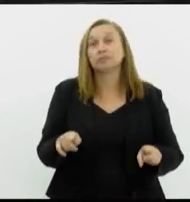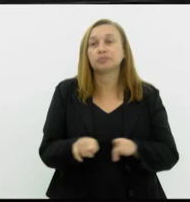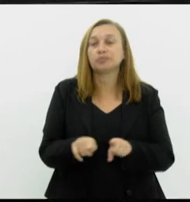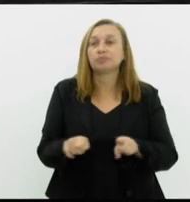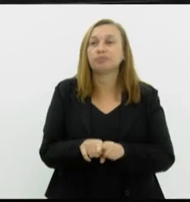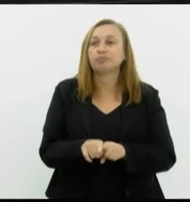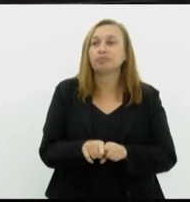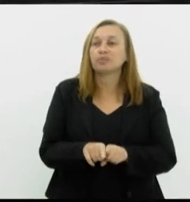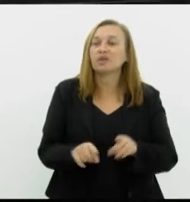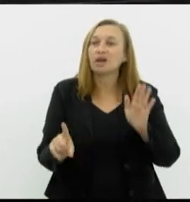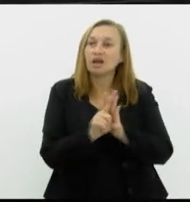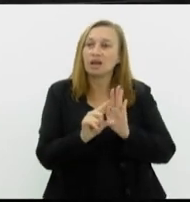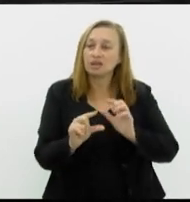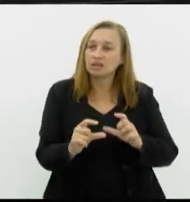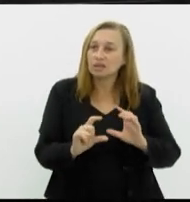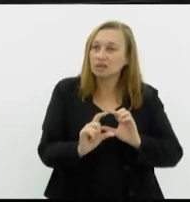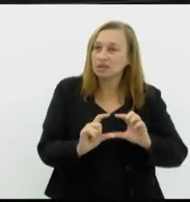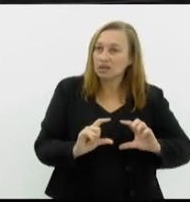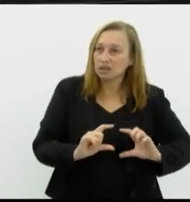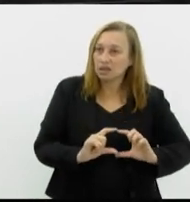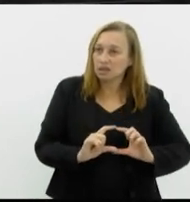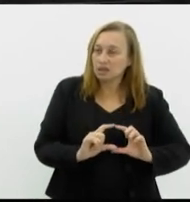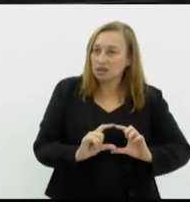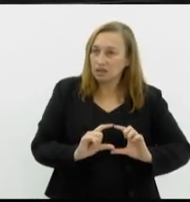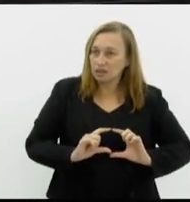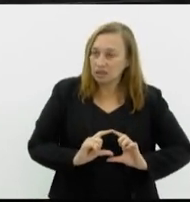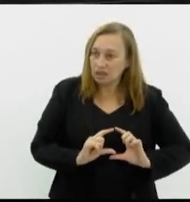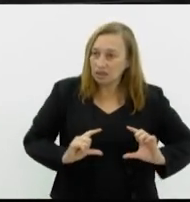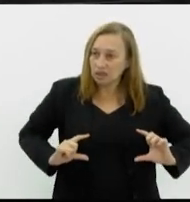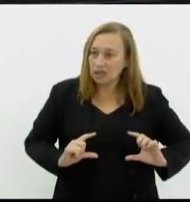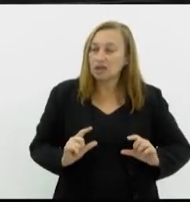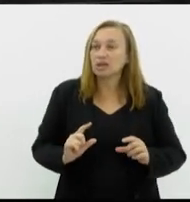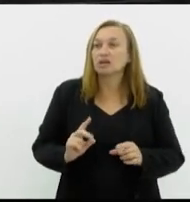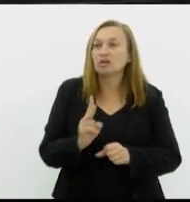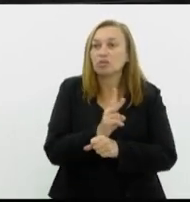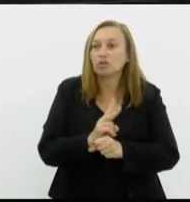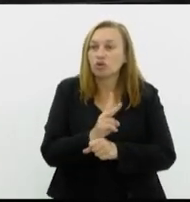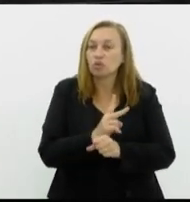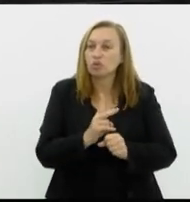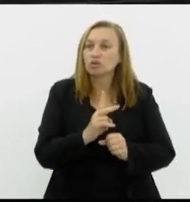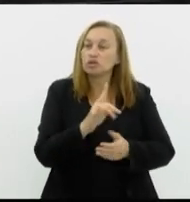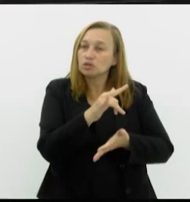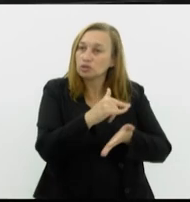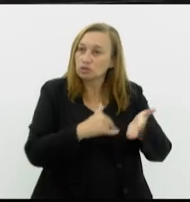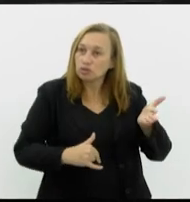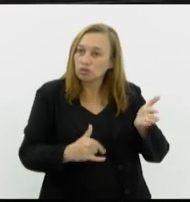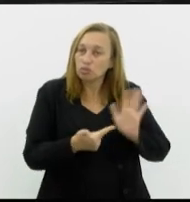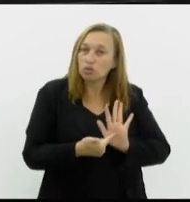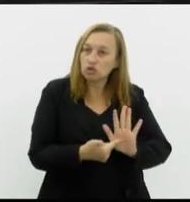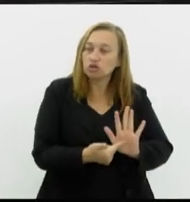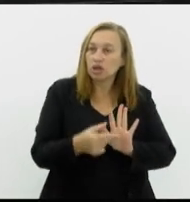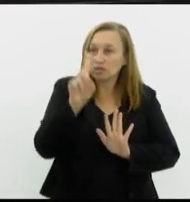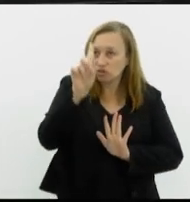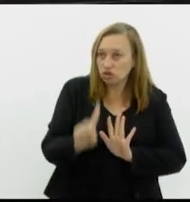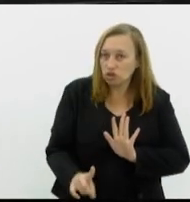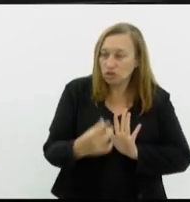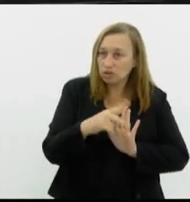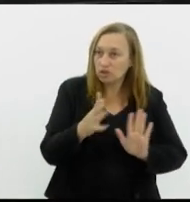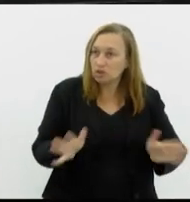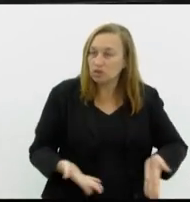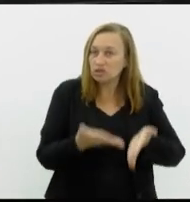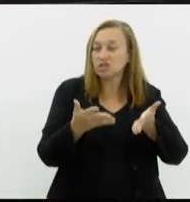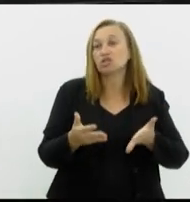da carteira, a procura pelo documento esclareça aos seus portadores sobre seus direitos e incentive